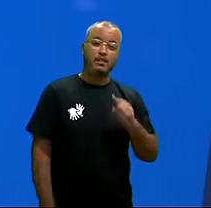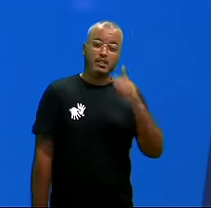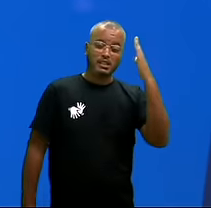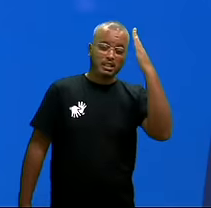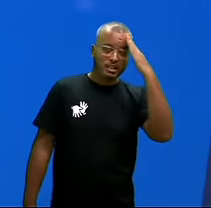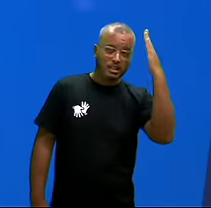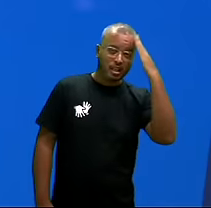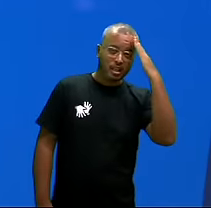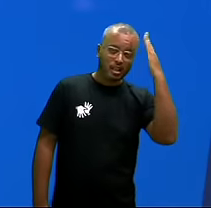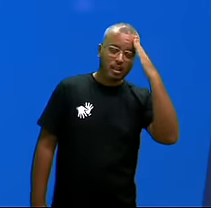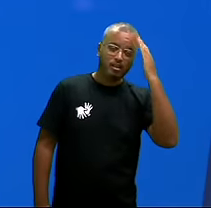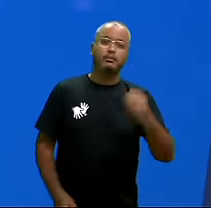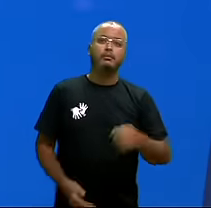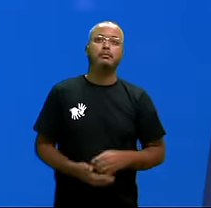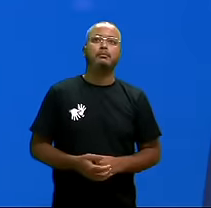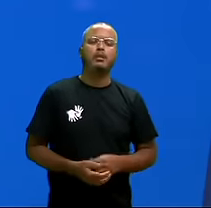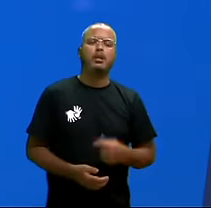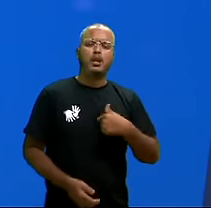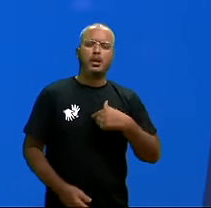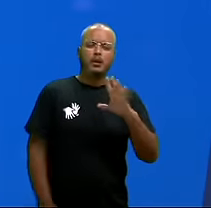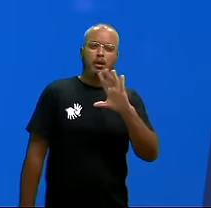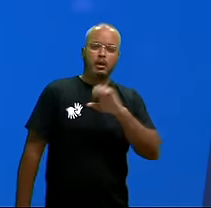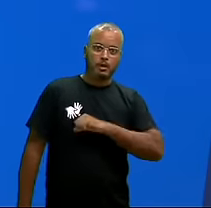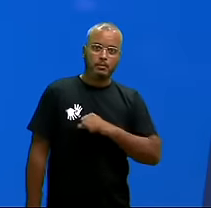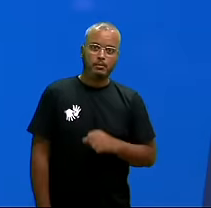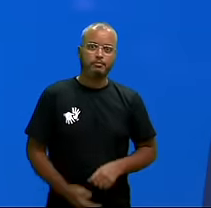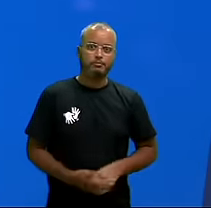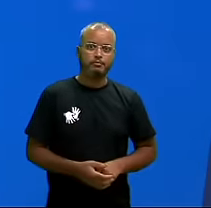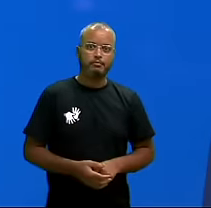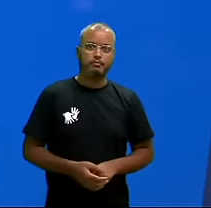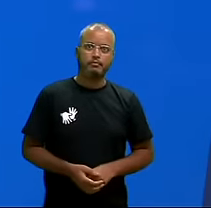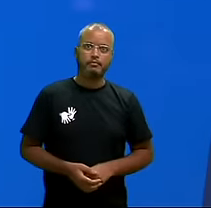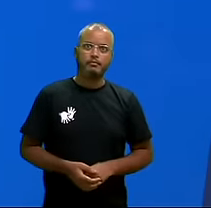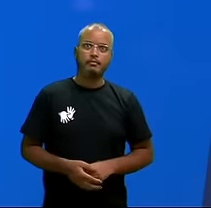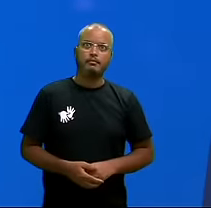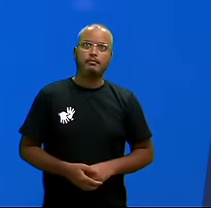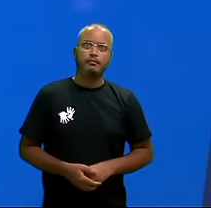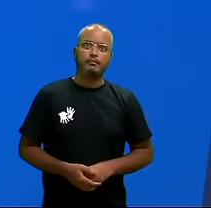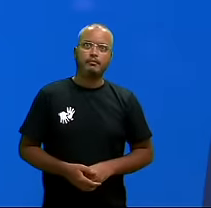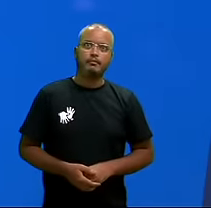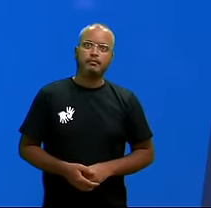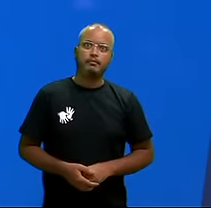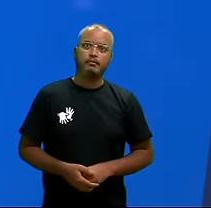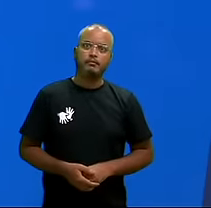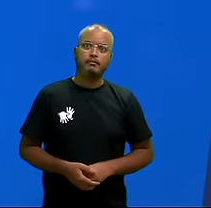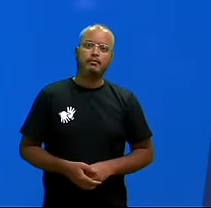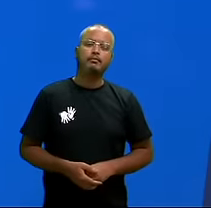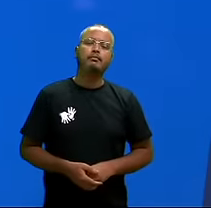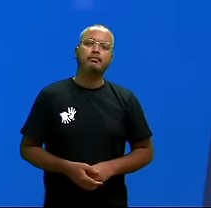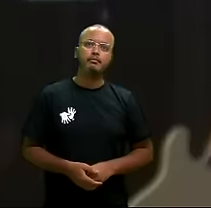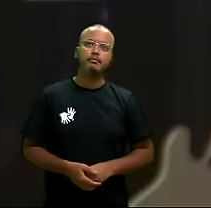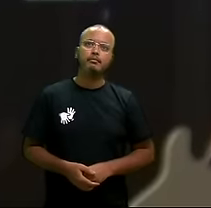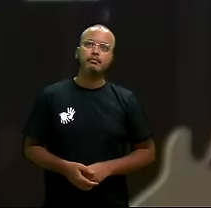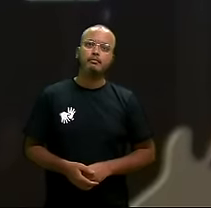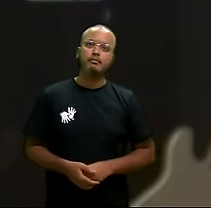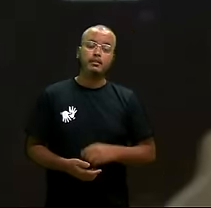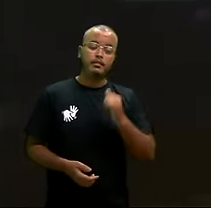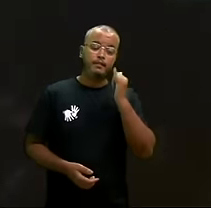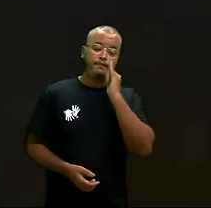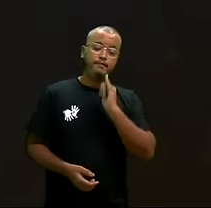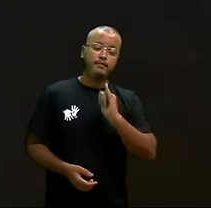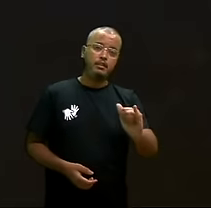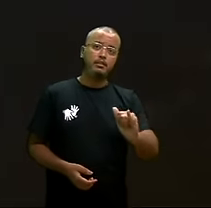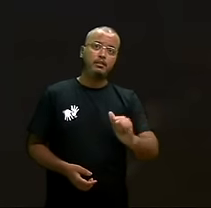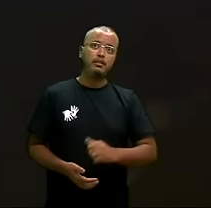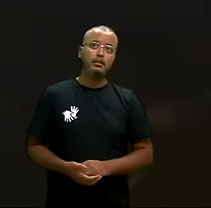sabendo, eu amo essa parte aqui, ó. Eu ainda vou pregar uma mensagem com isso aqui, ó. Fique sabendo. Ele diz assim, ó, tem uma versão que